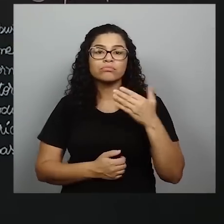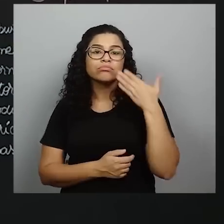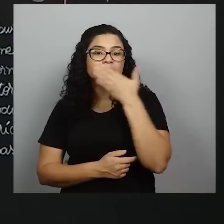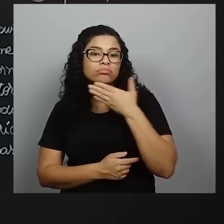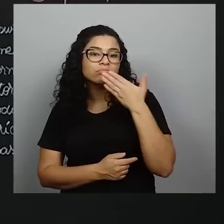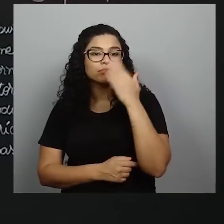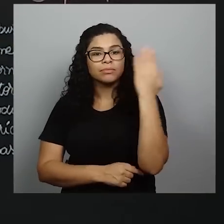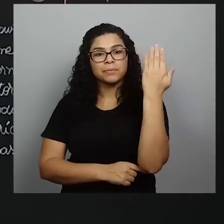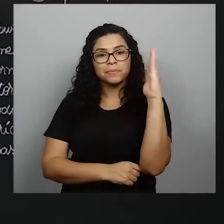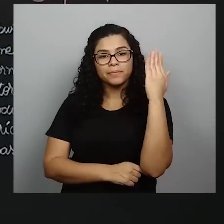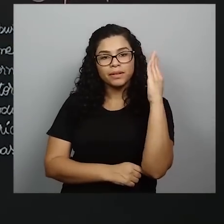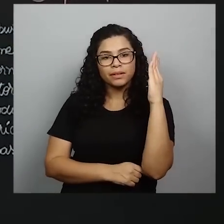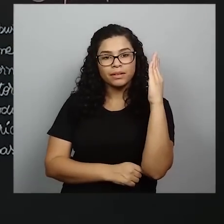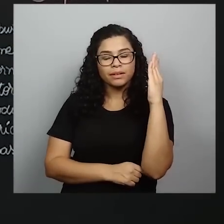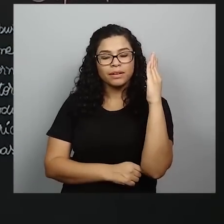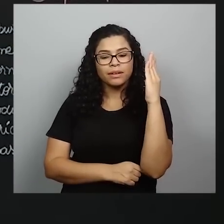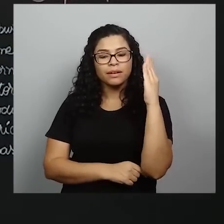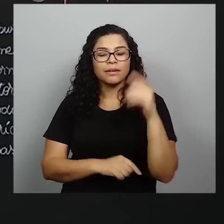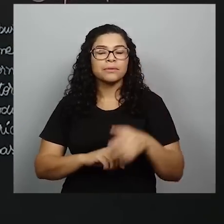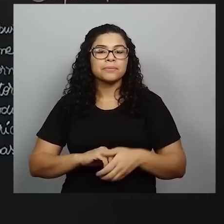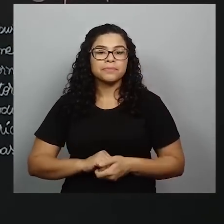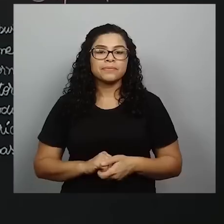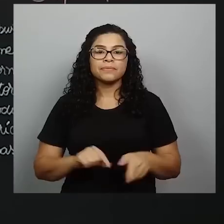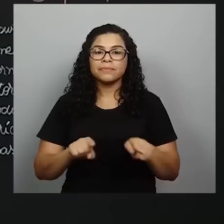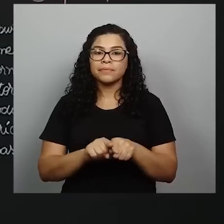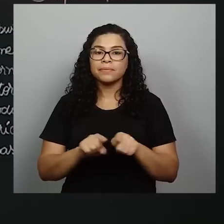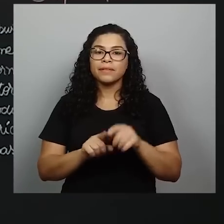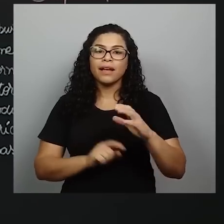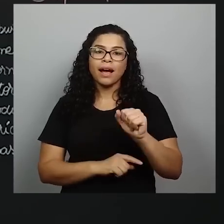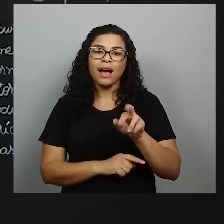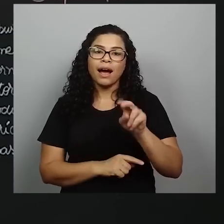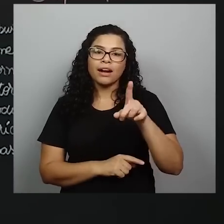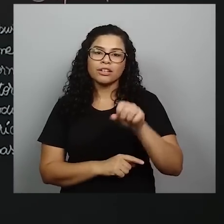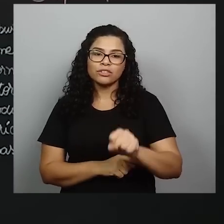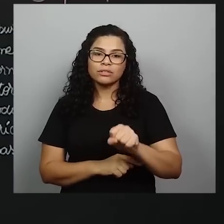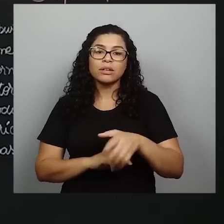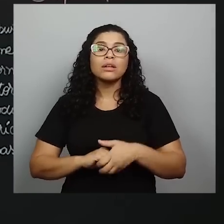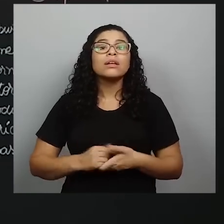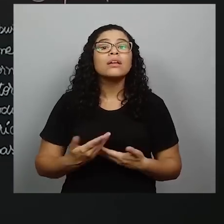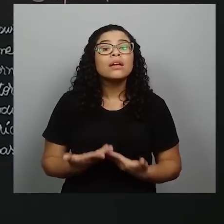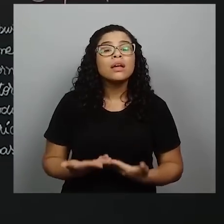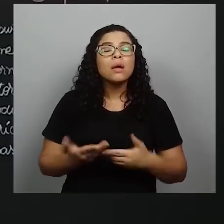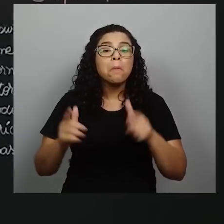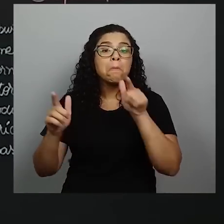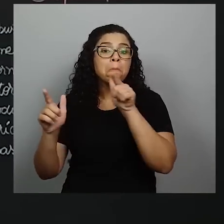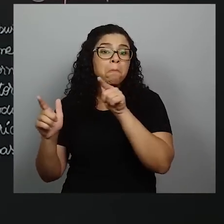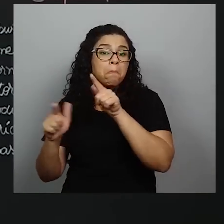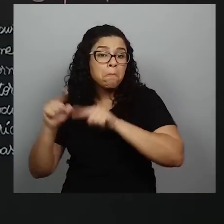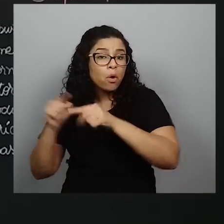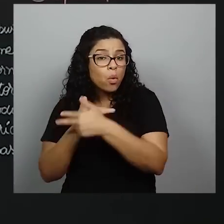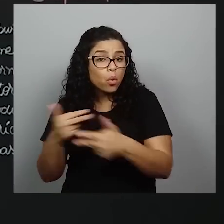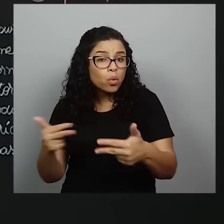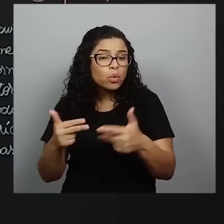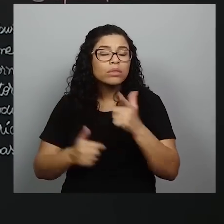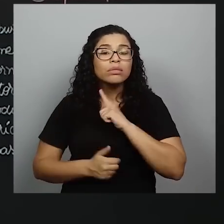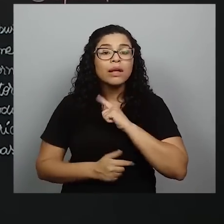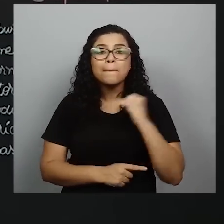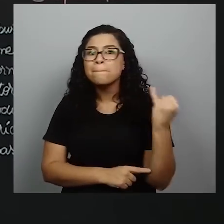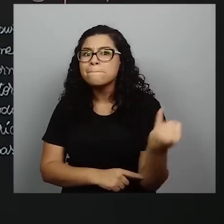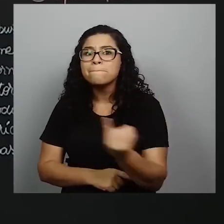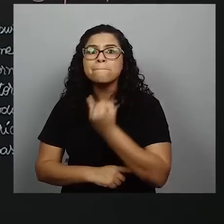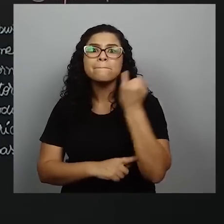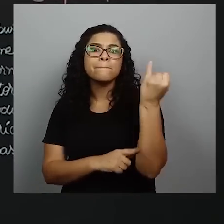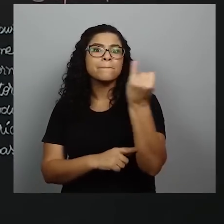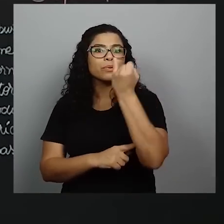açúcar, madeira e também carnes. Dessa maneira, então, esses produtos acabam tendo uma importância